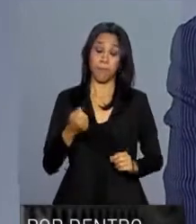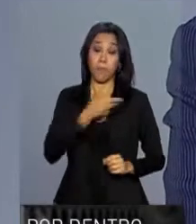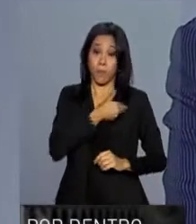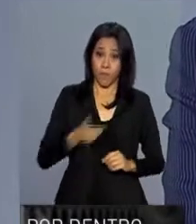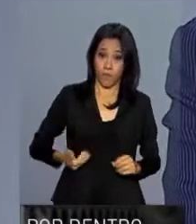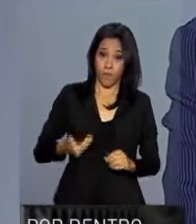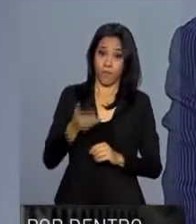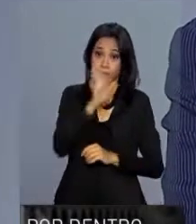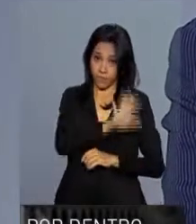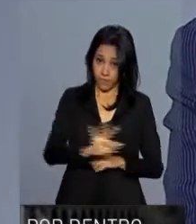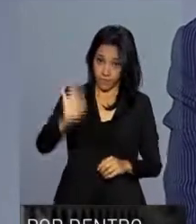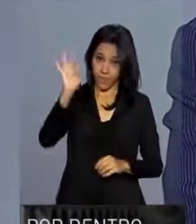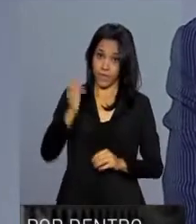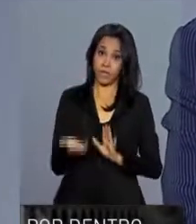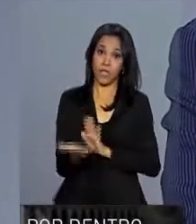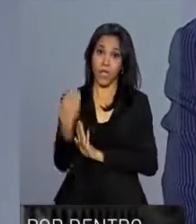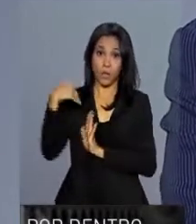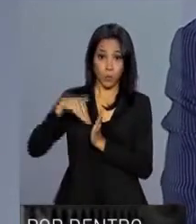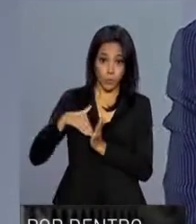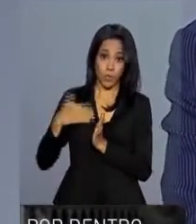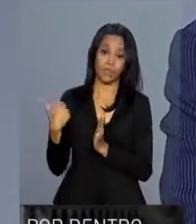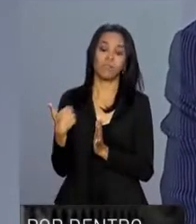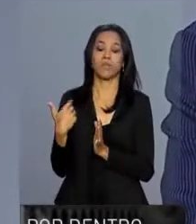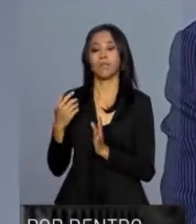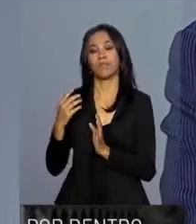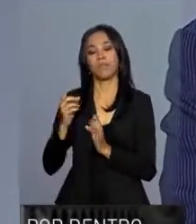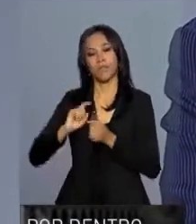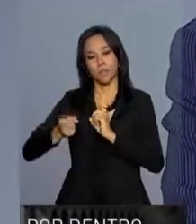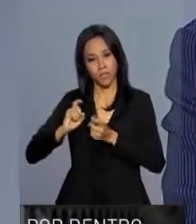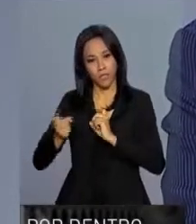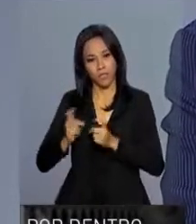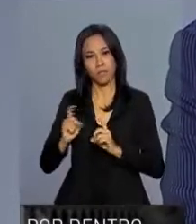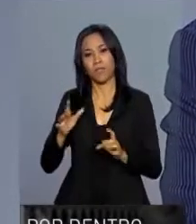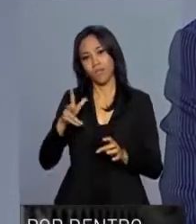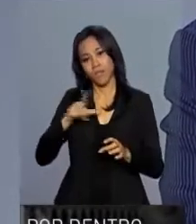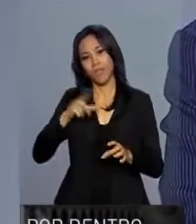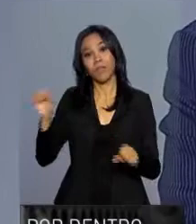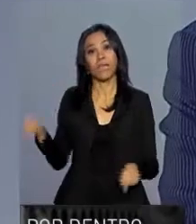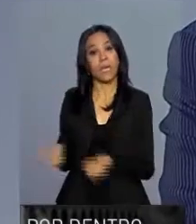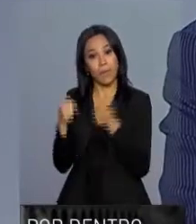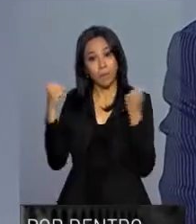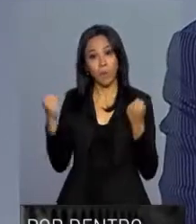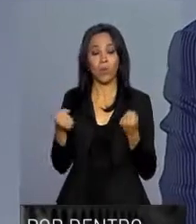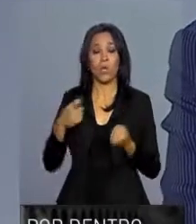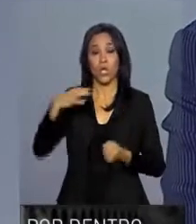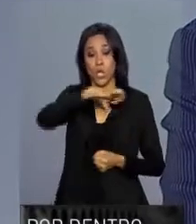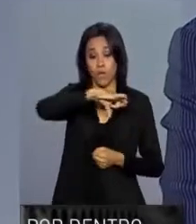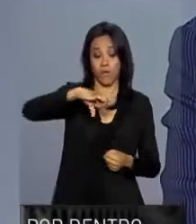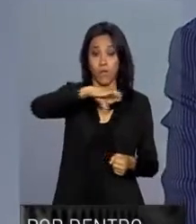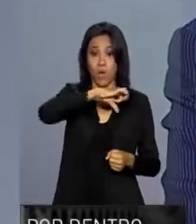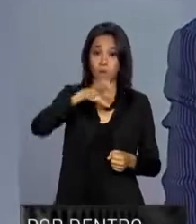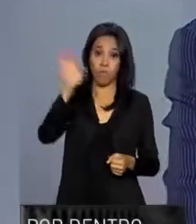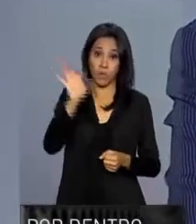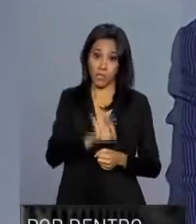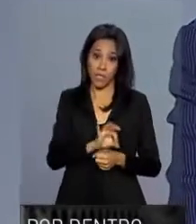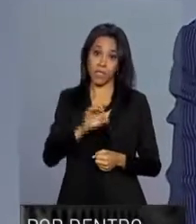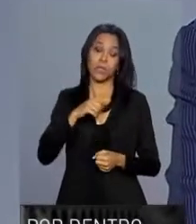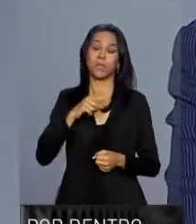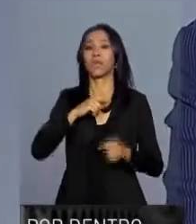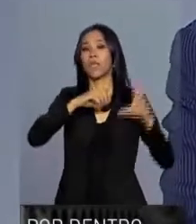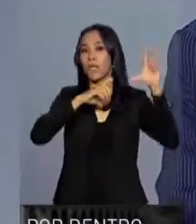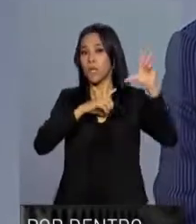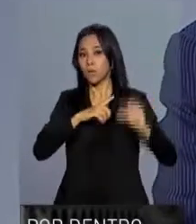ele praticamente quebrou o programa minha casa minha vida noventa e nove por cento foi a redução entre o ano de